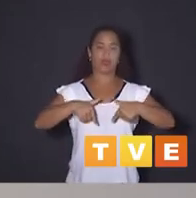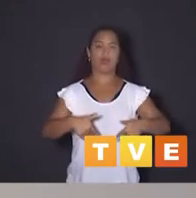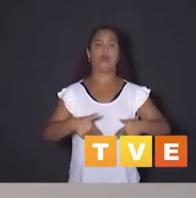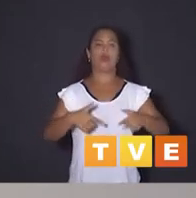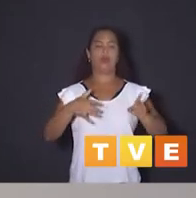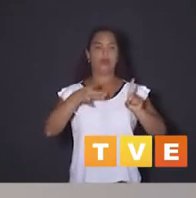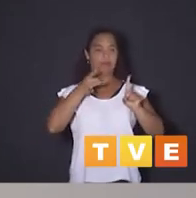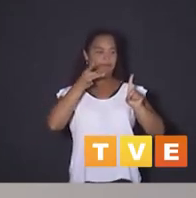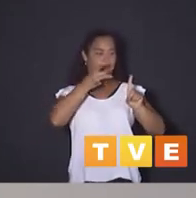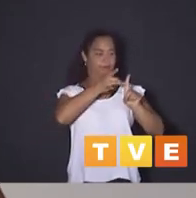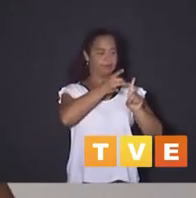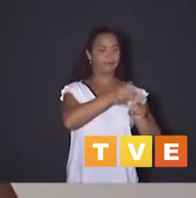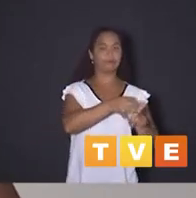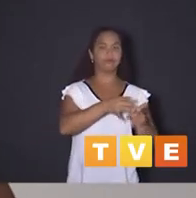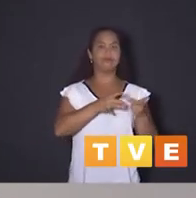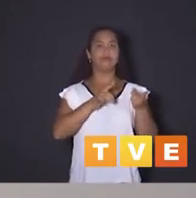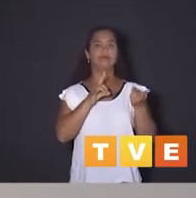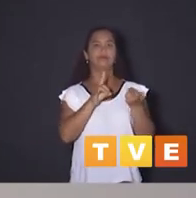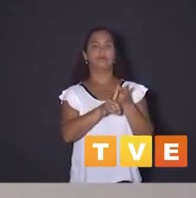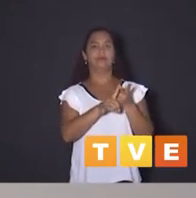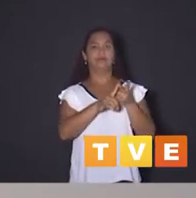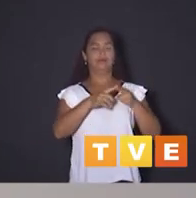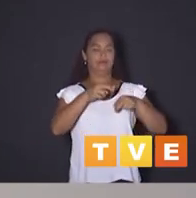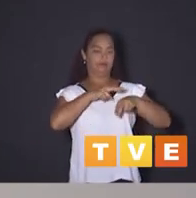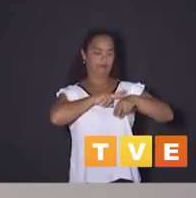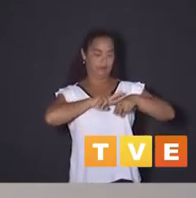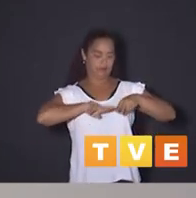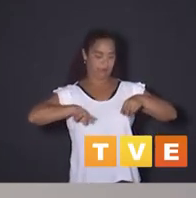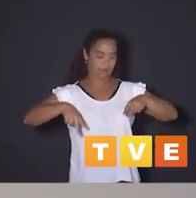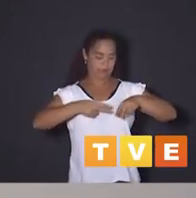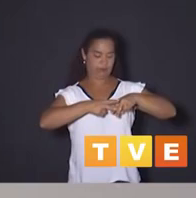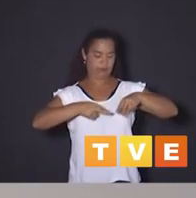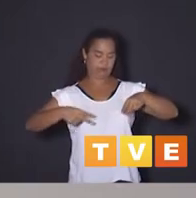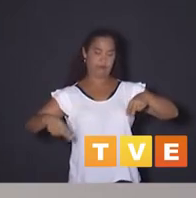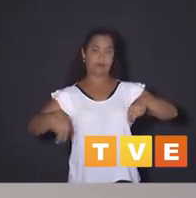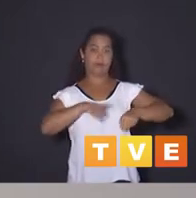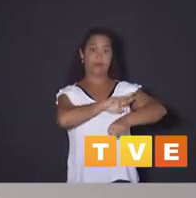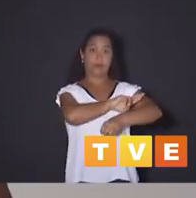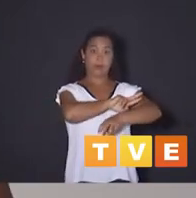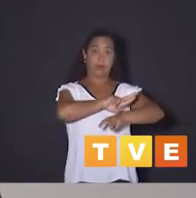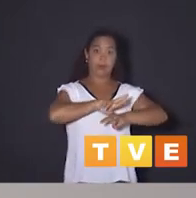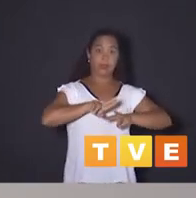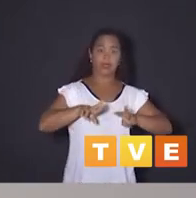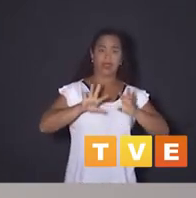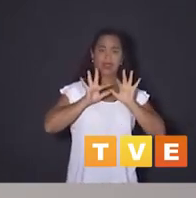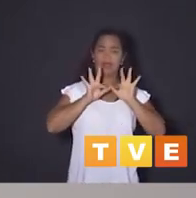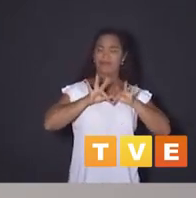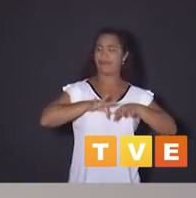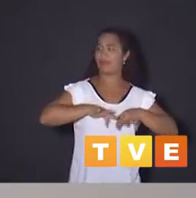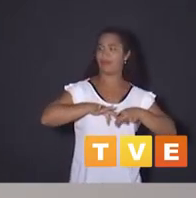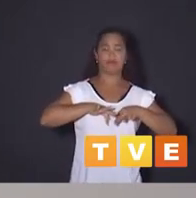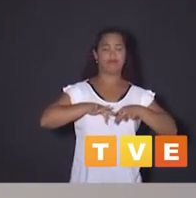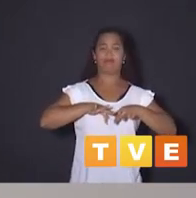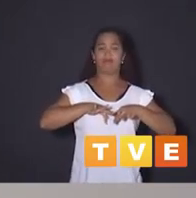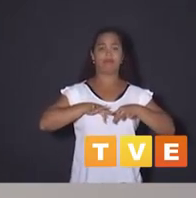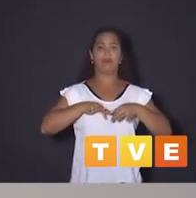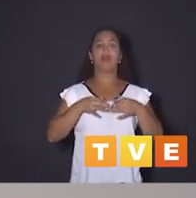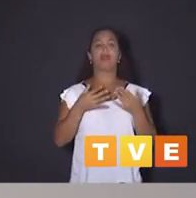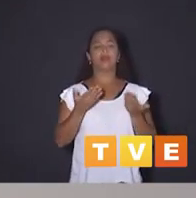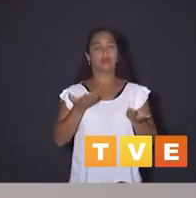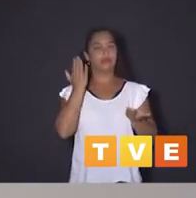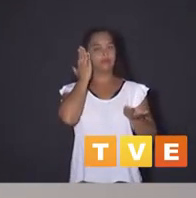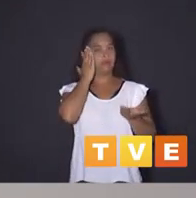fobia tá muito longe de acabar e assim que emap entendendo que a cultura é um sistema significante